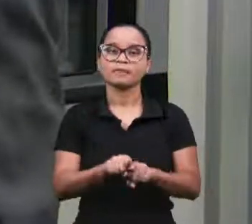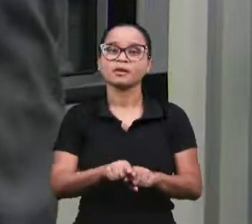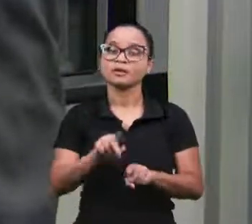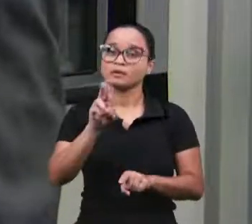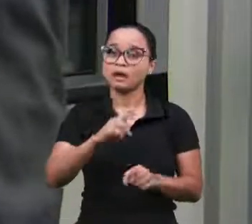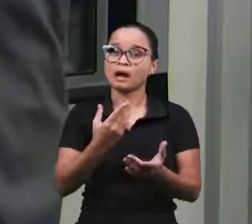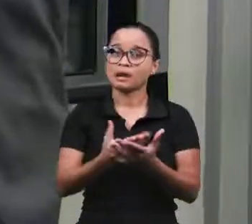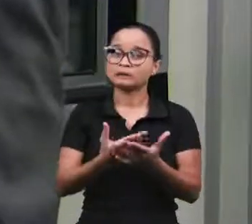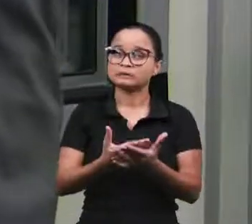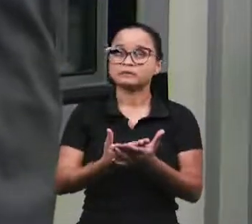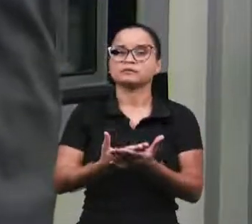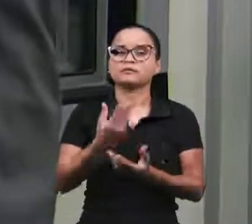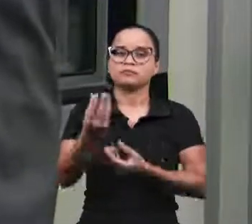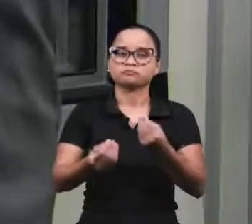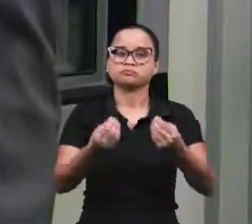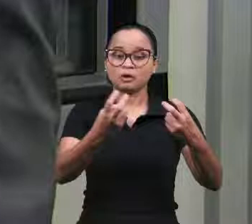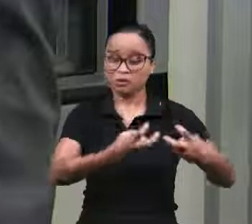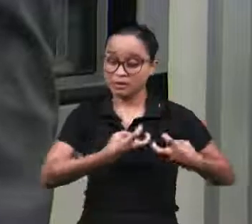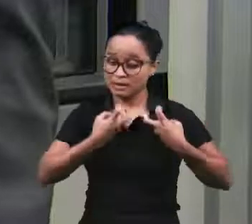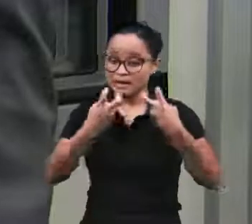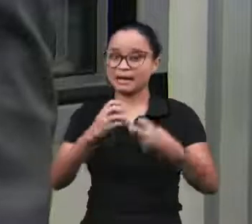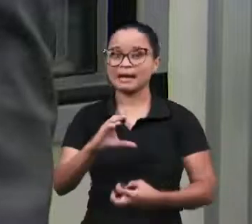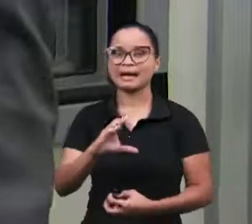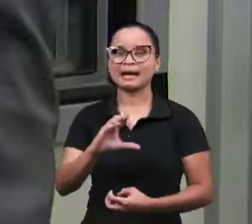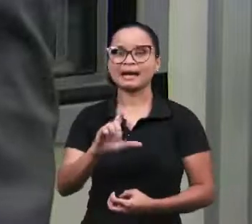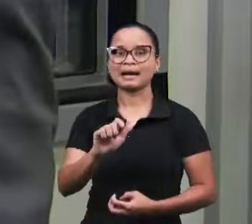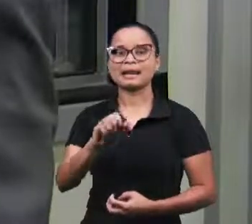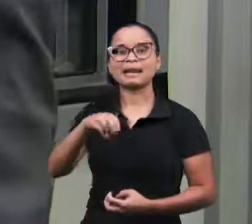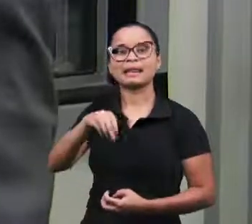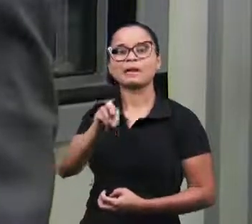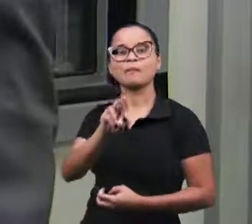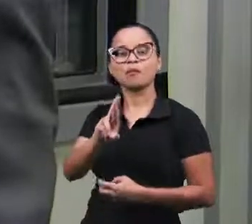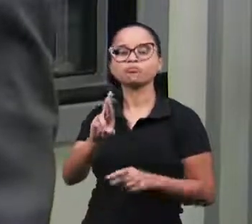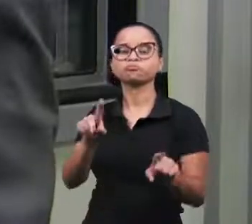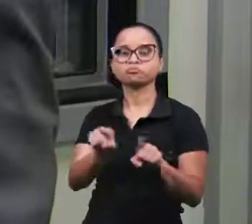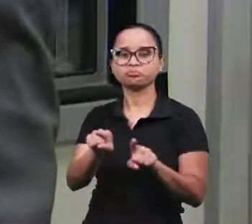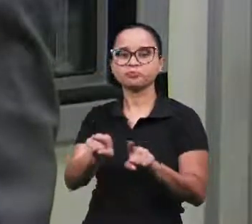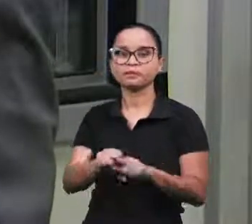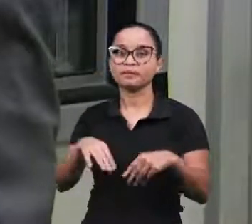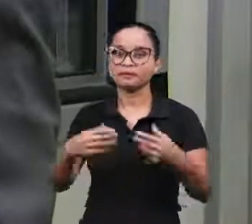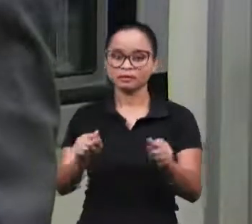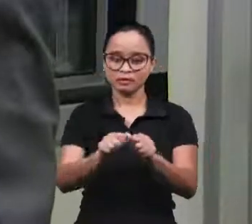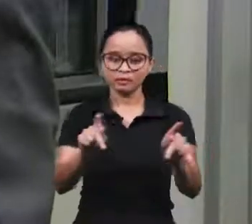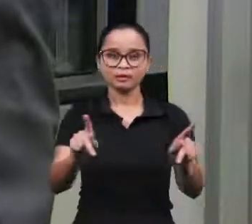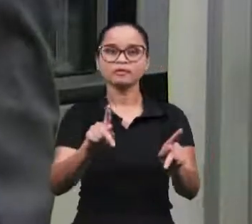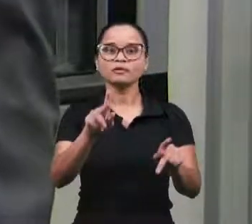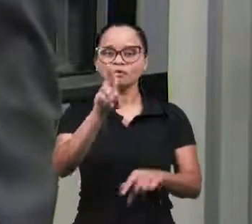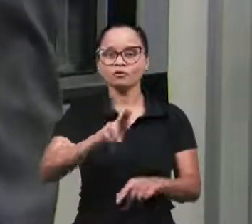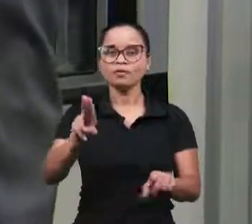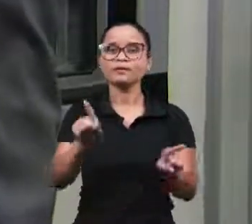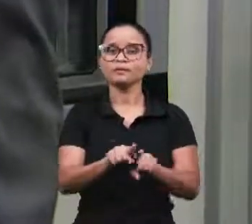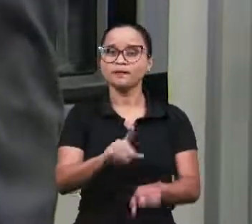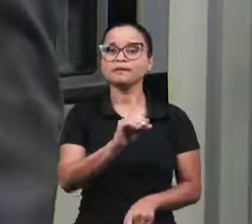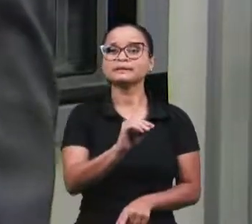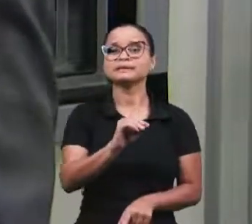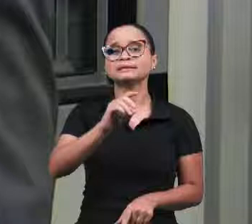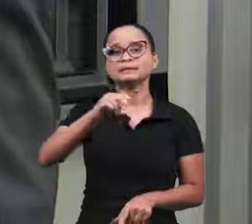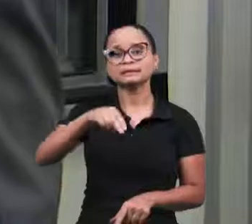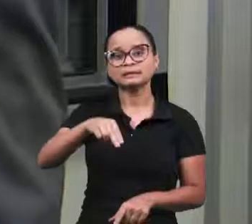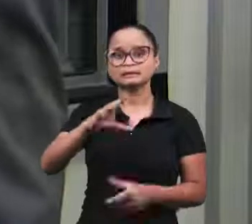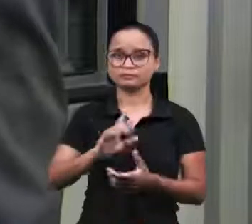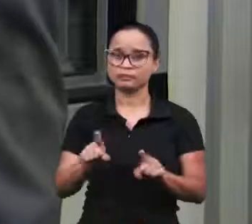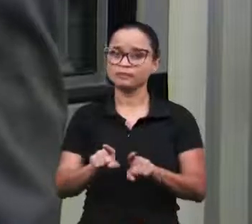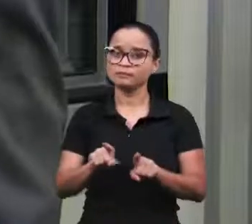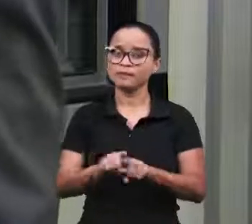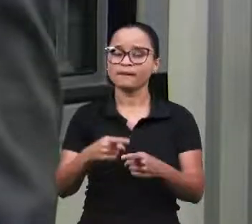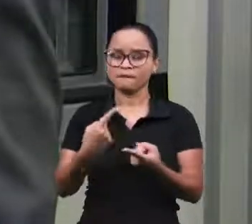vezes. E citando Apocalipse, automaticamente você cita Daniel também, porque as revelações do